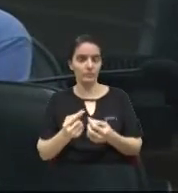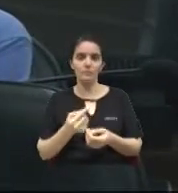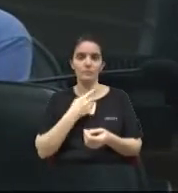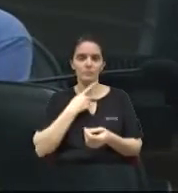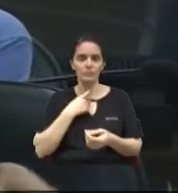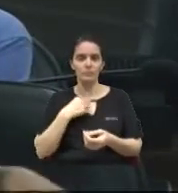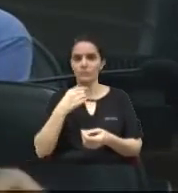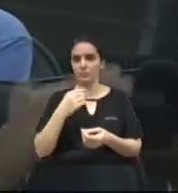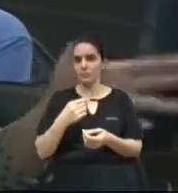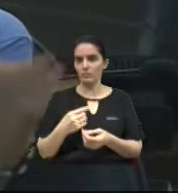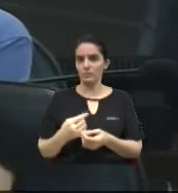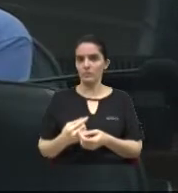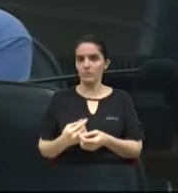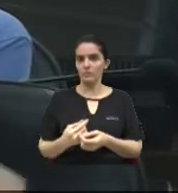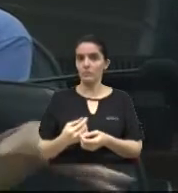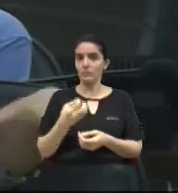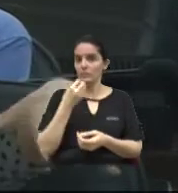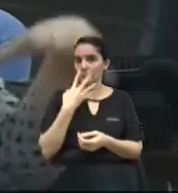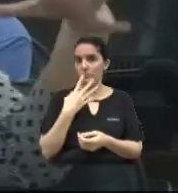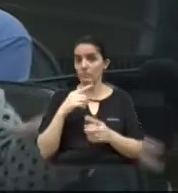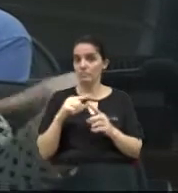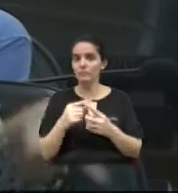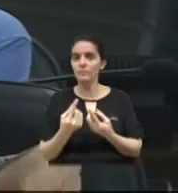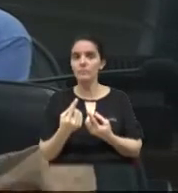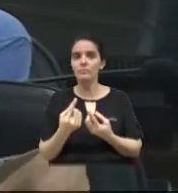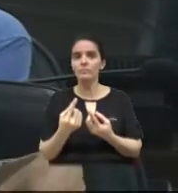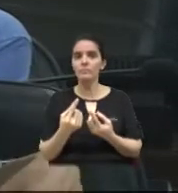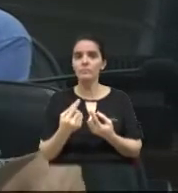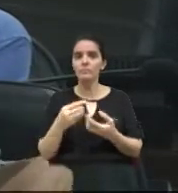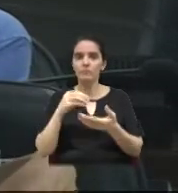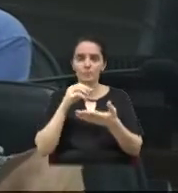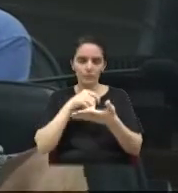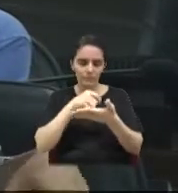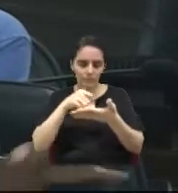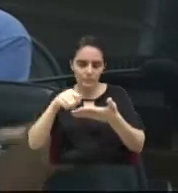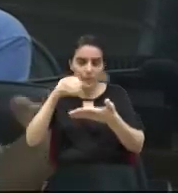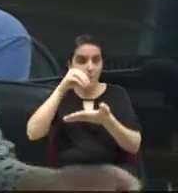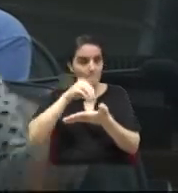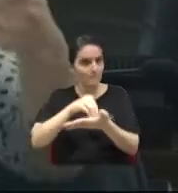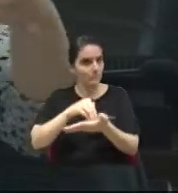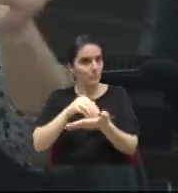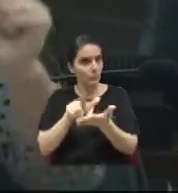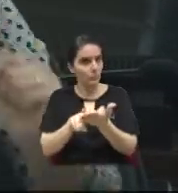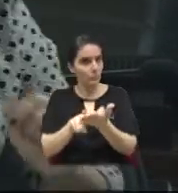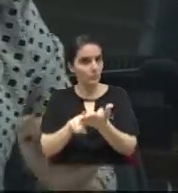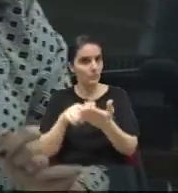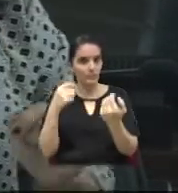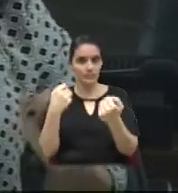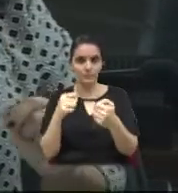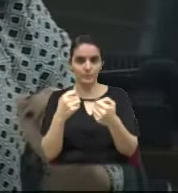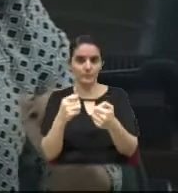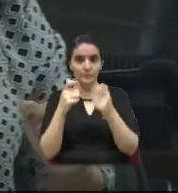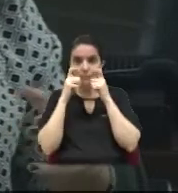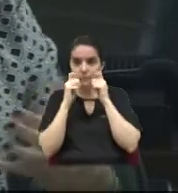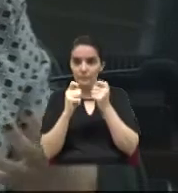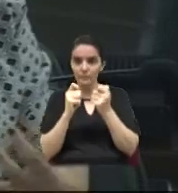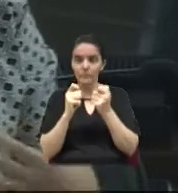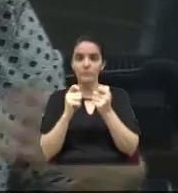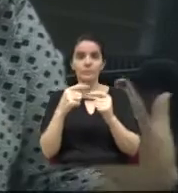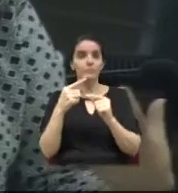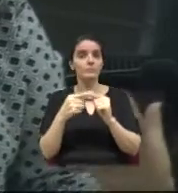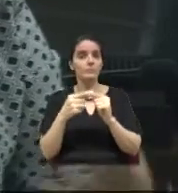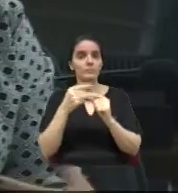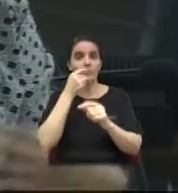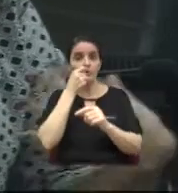legítima. A questão é que, tecnicamente, quando vai se colocar no papel as coisas, deve ser feito, e aí coloco as palavras do vereador Estevão, às vezes